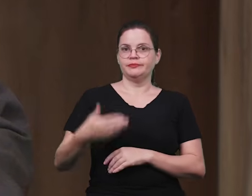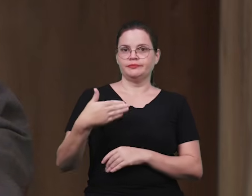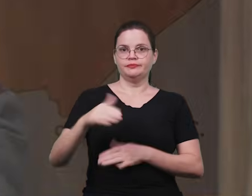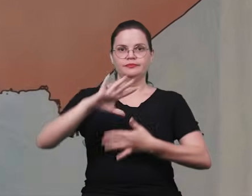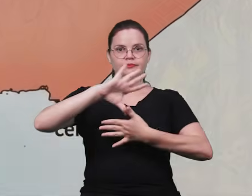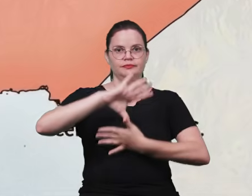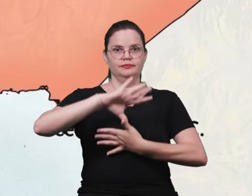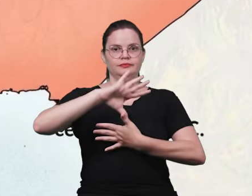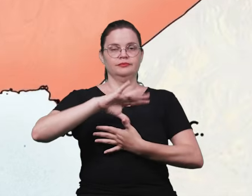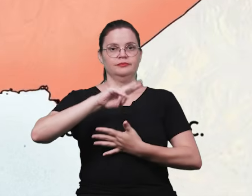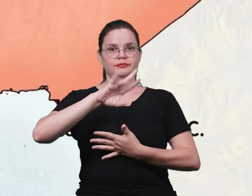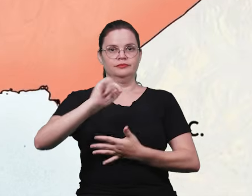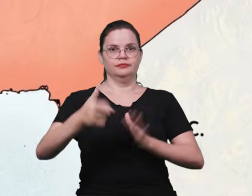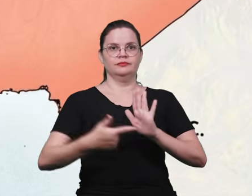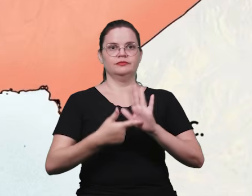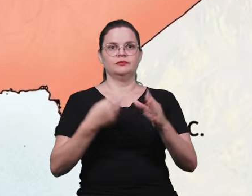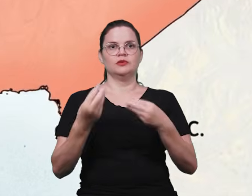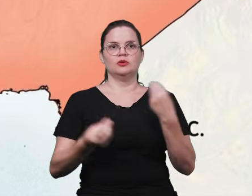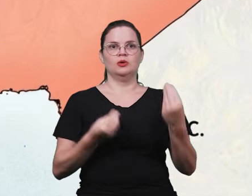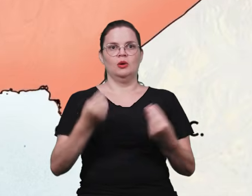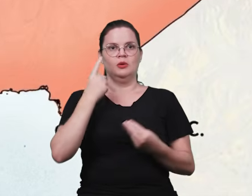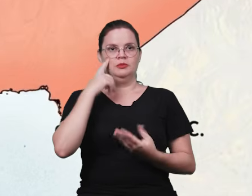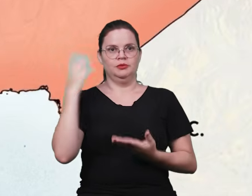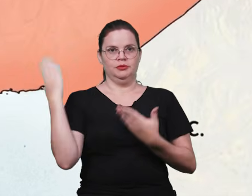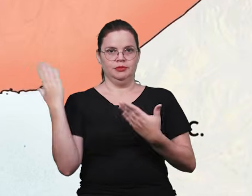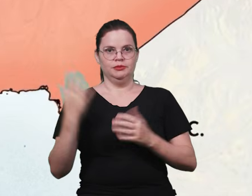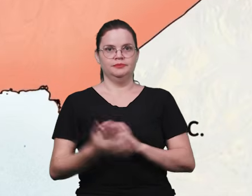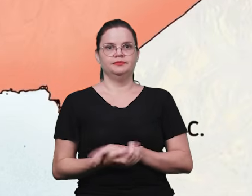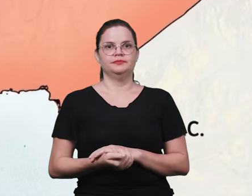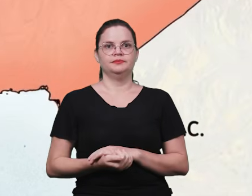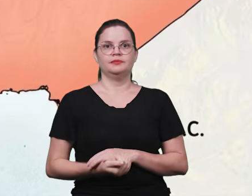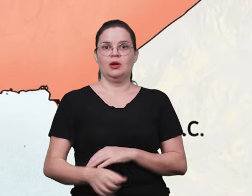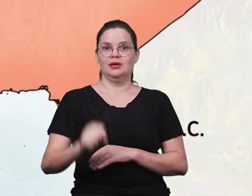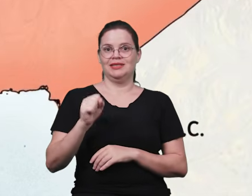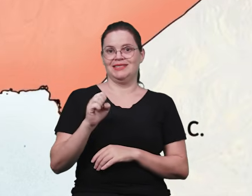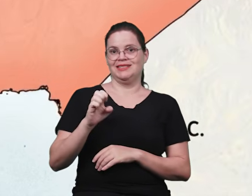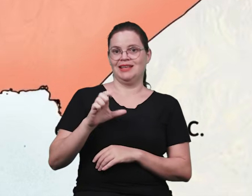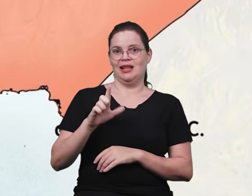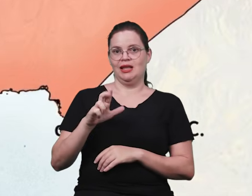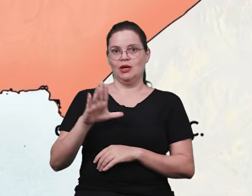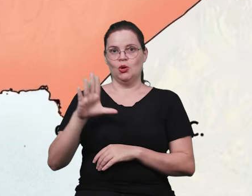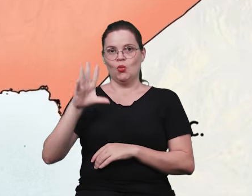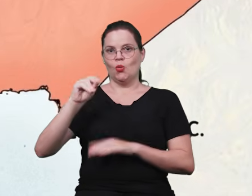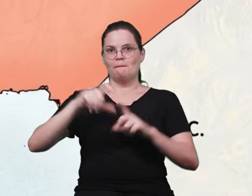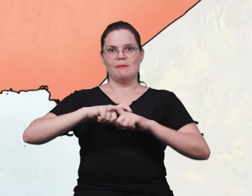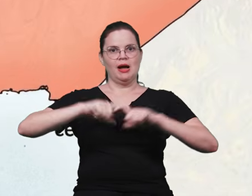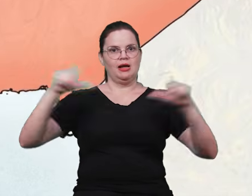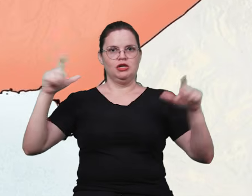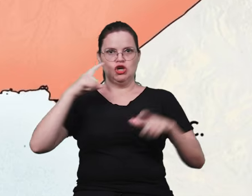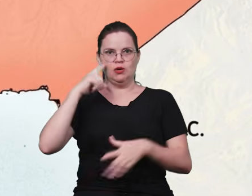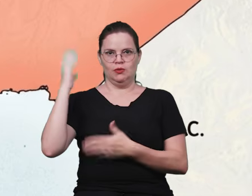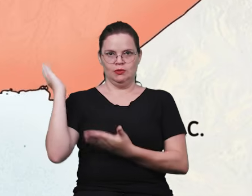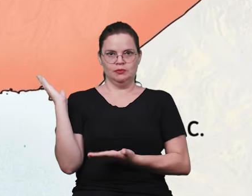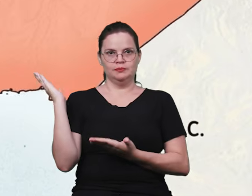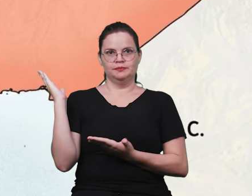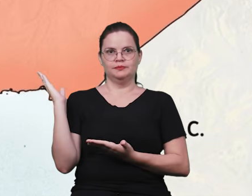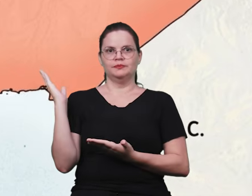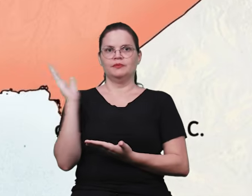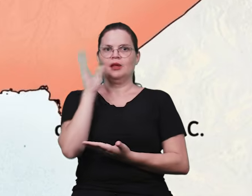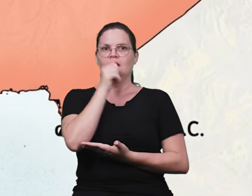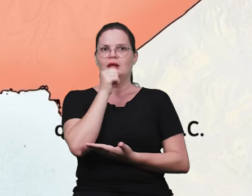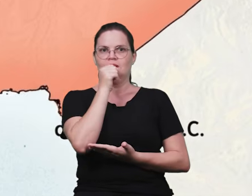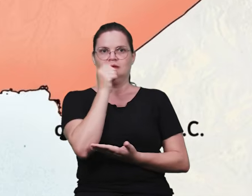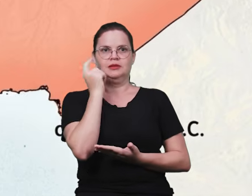mapa a extensão, né? Observa-se que Seleuco ficou com a parte maior, né? Exatamente.